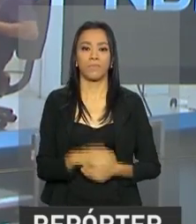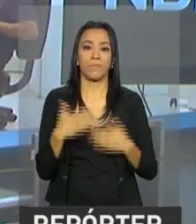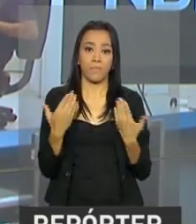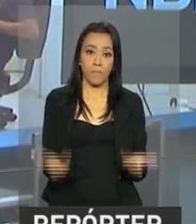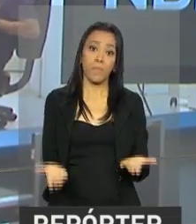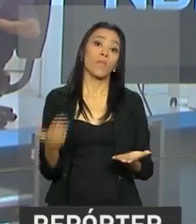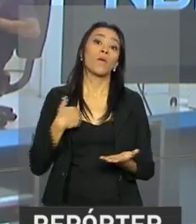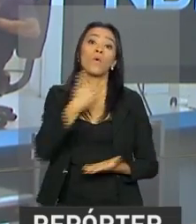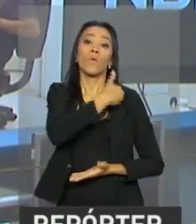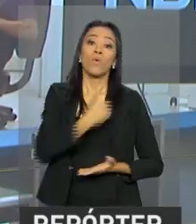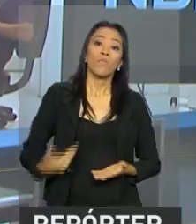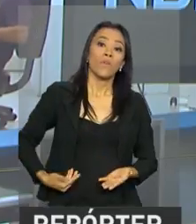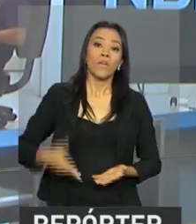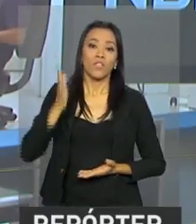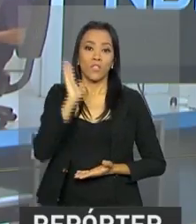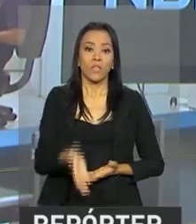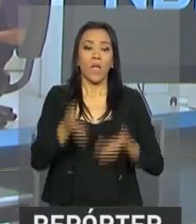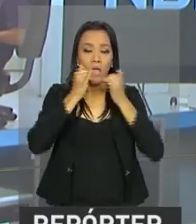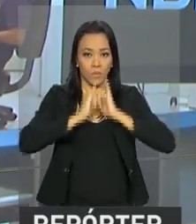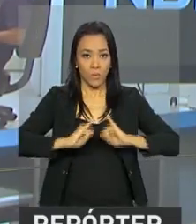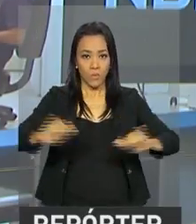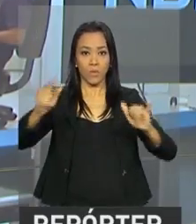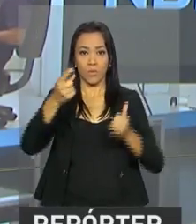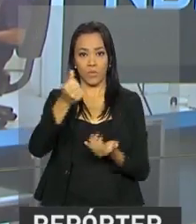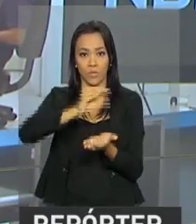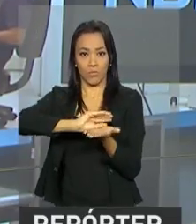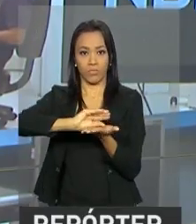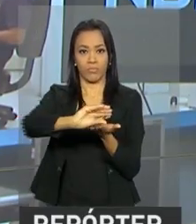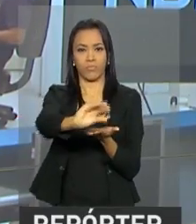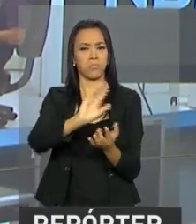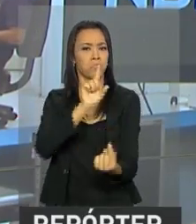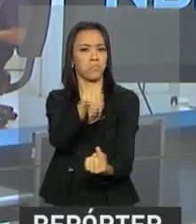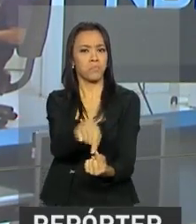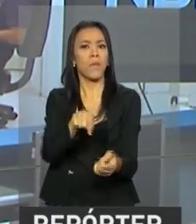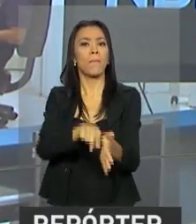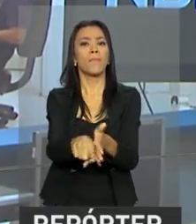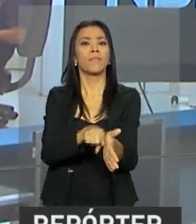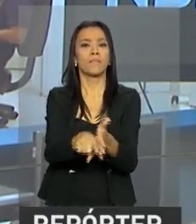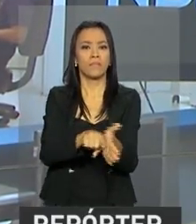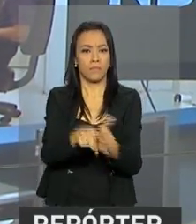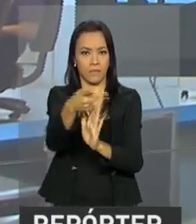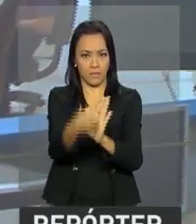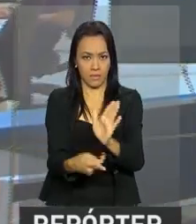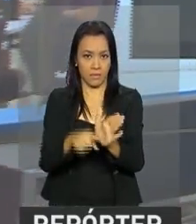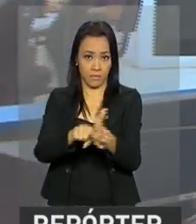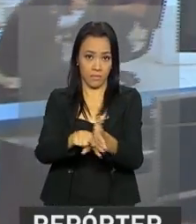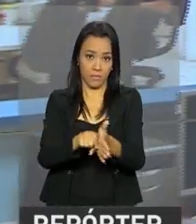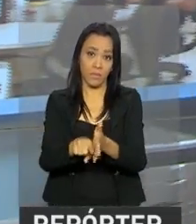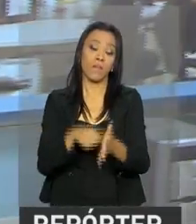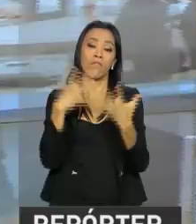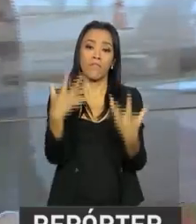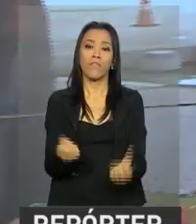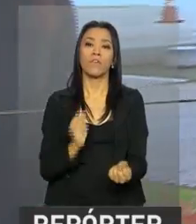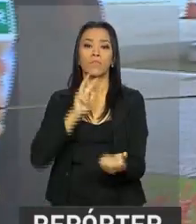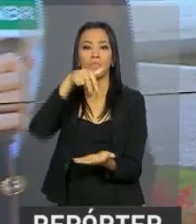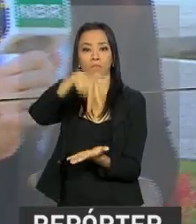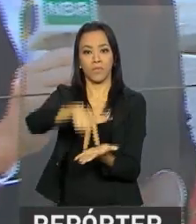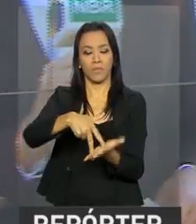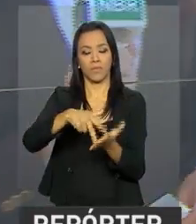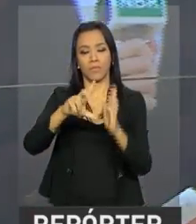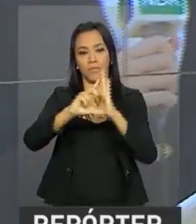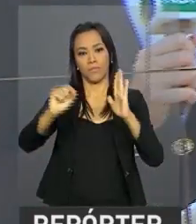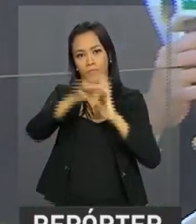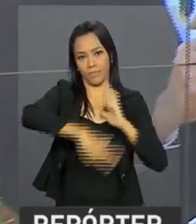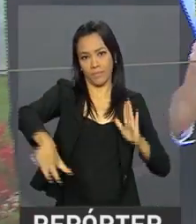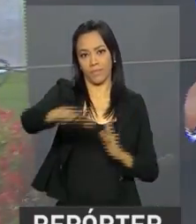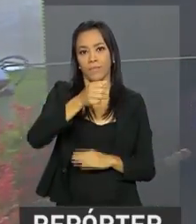governo anunciou a liberação de dinheiro para projetos de pesquisa. Vamos conversar então com a repórter Paola Diotti, que está no Palácio Planalto e tem as